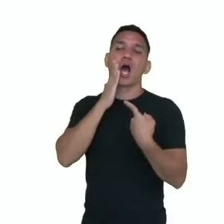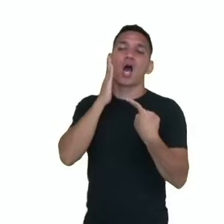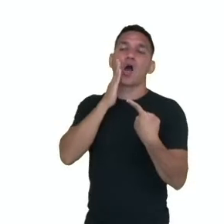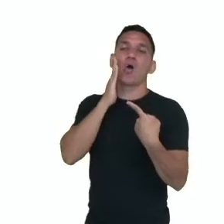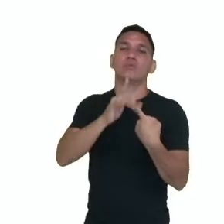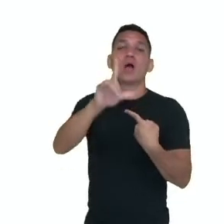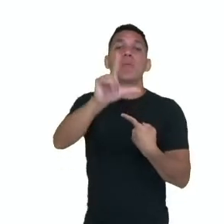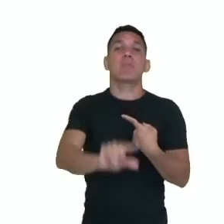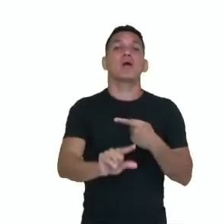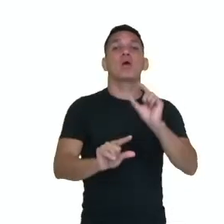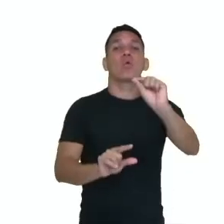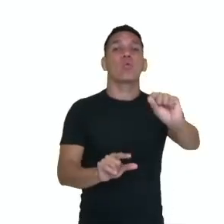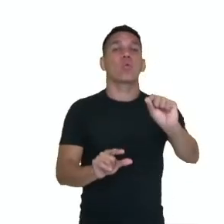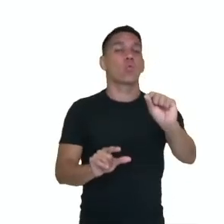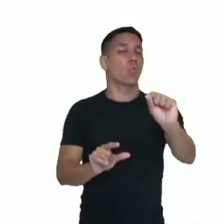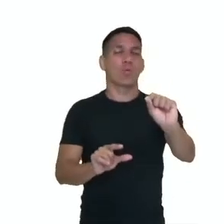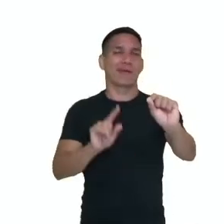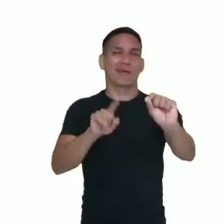de